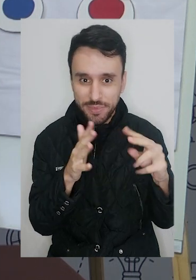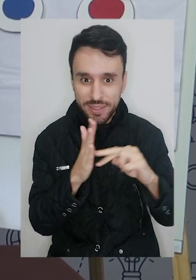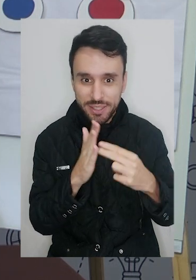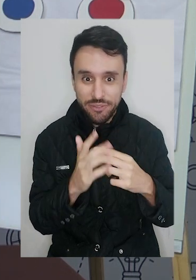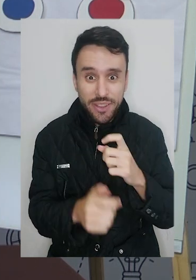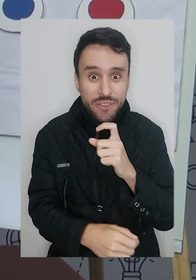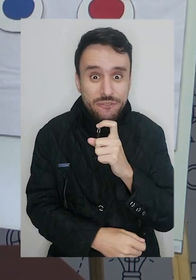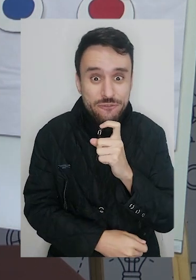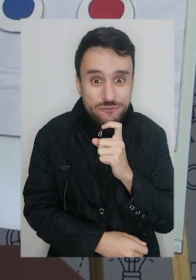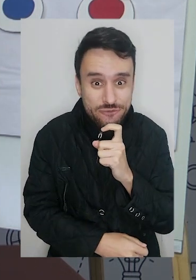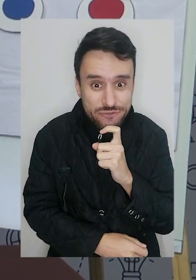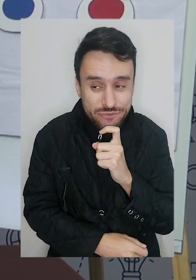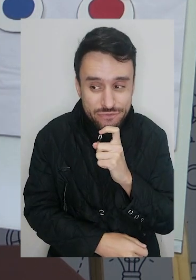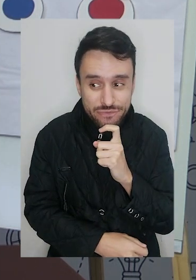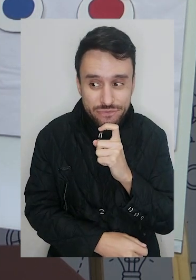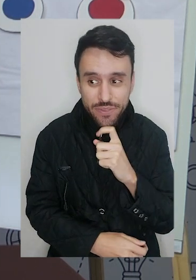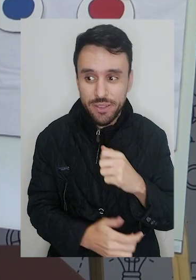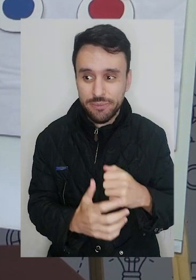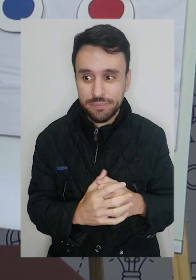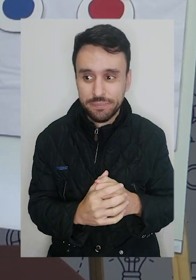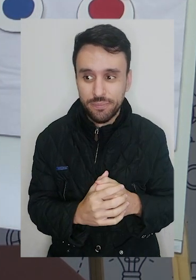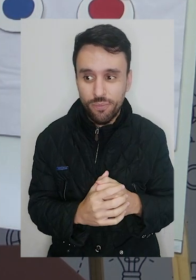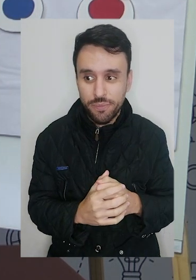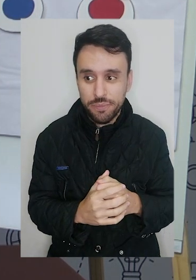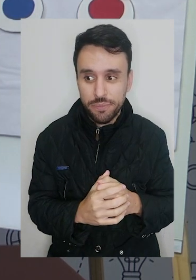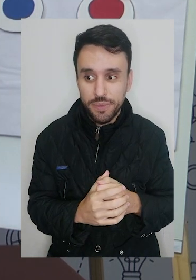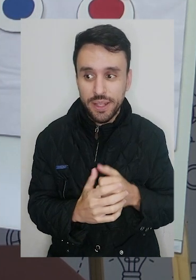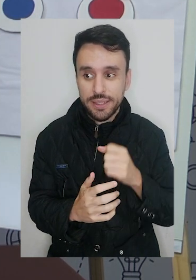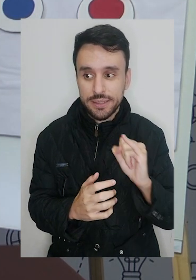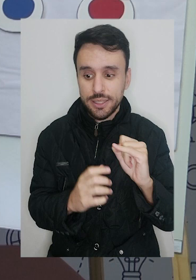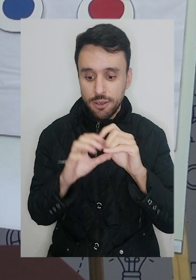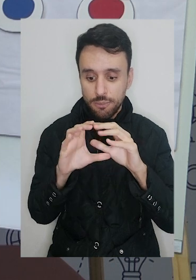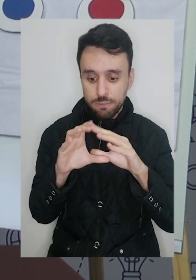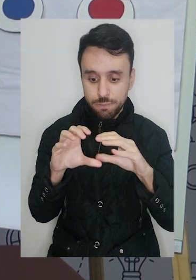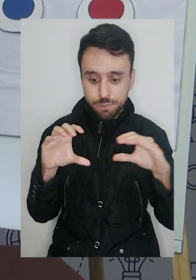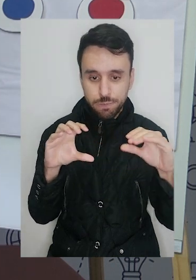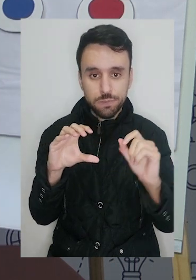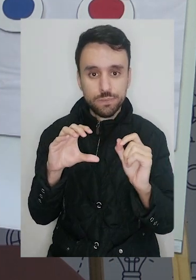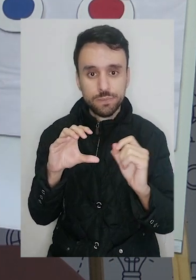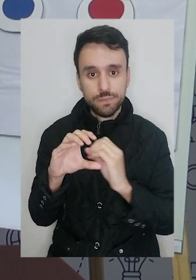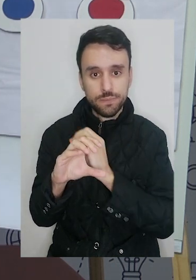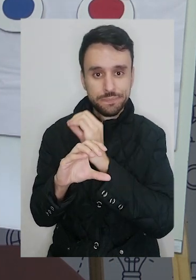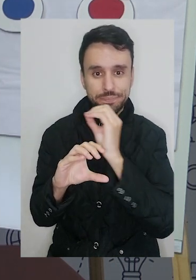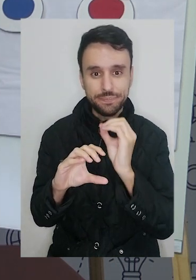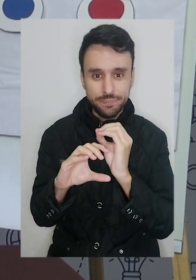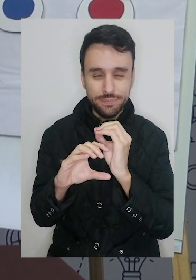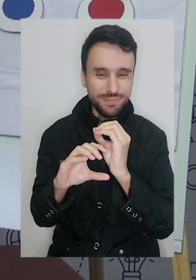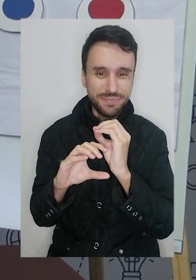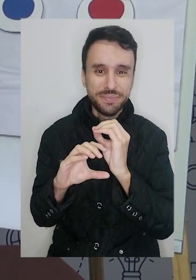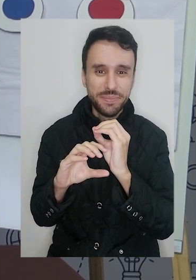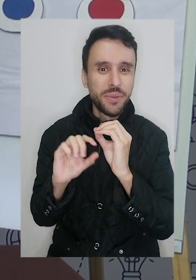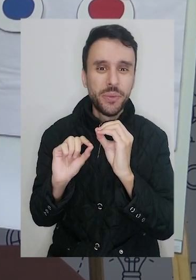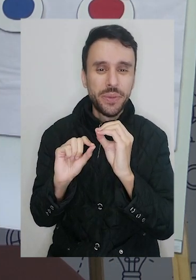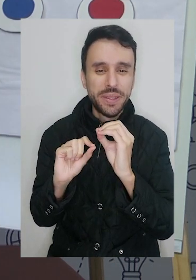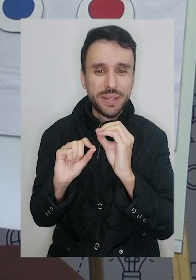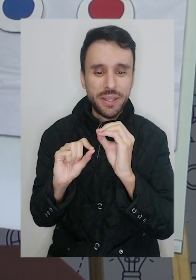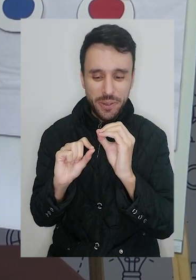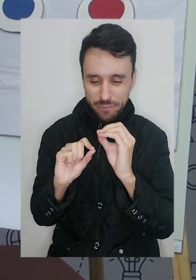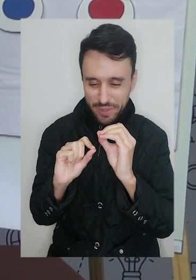fazer frio, vai esquentar. E quando aparece a nuvem no sol, será um sol entre nuvens. Sabe aquele